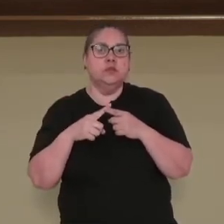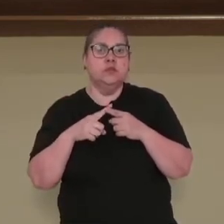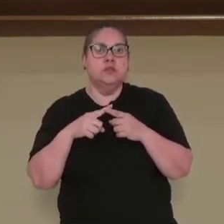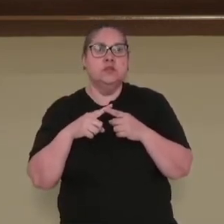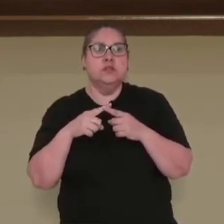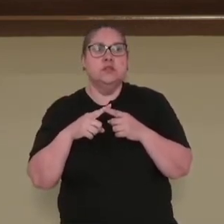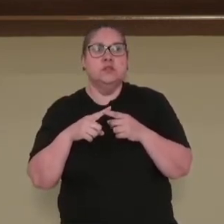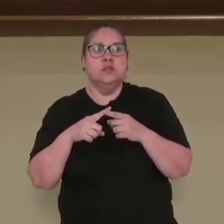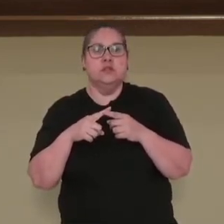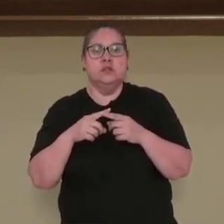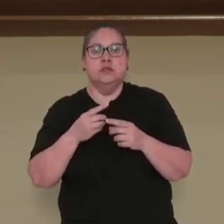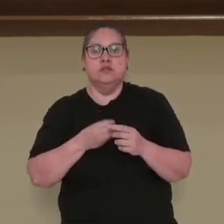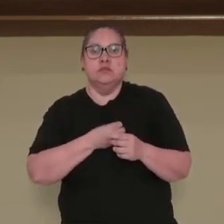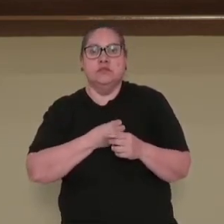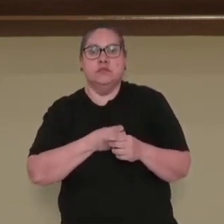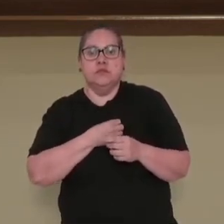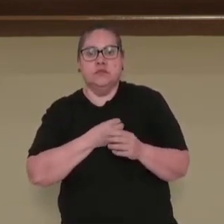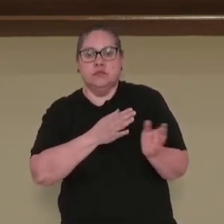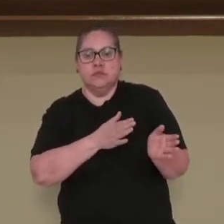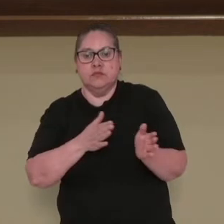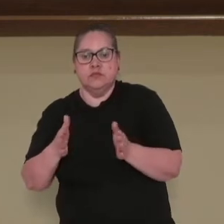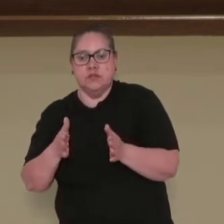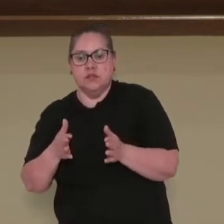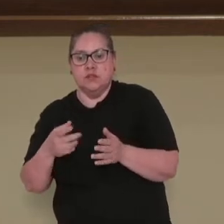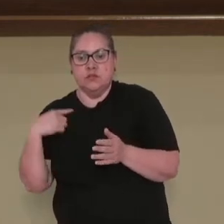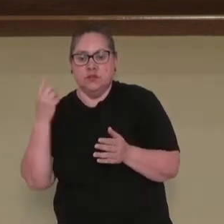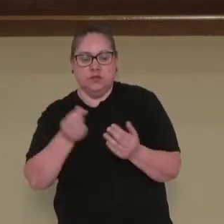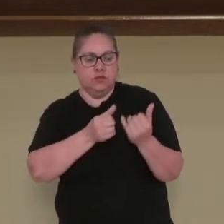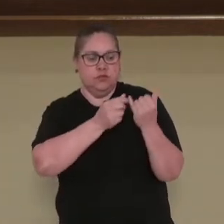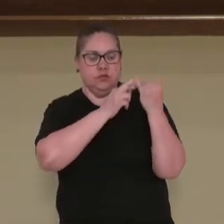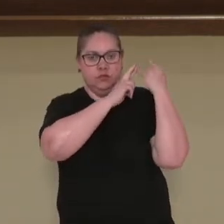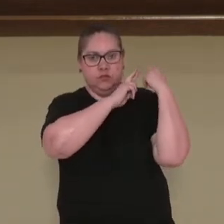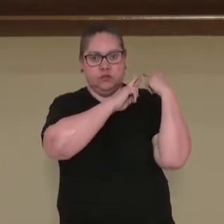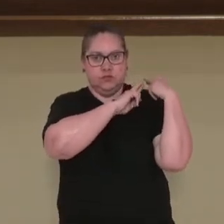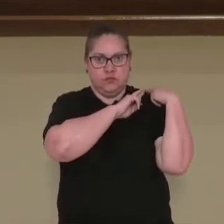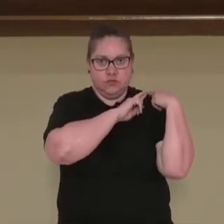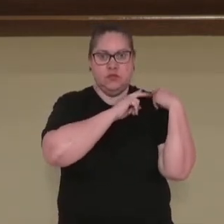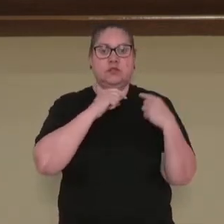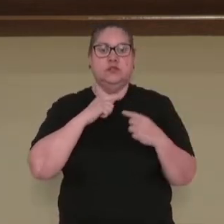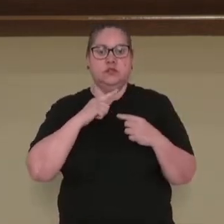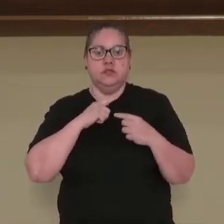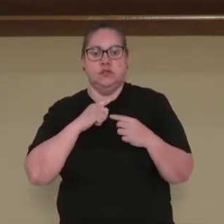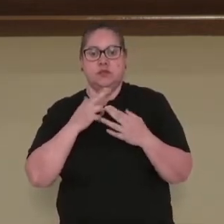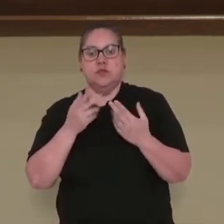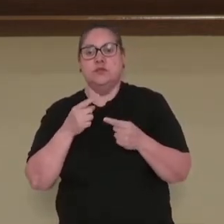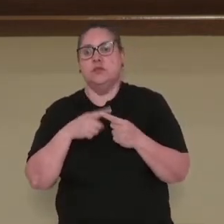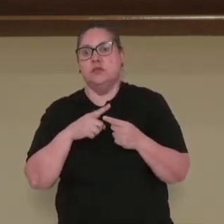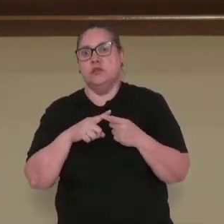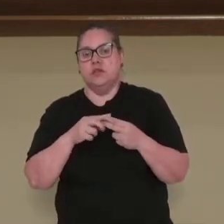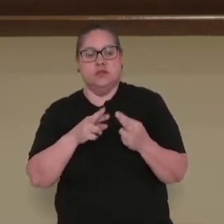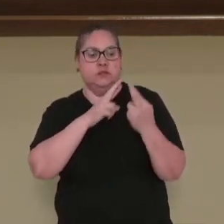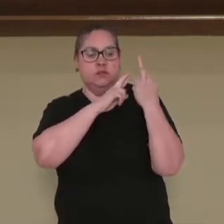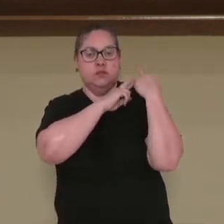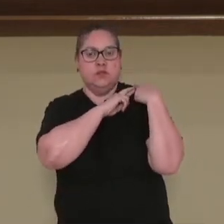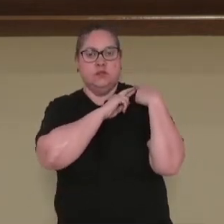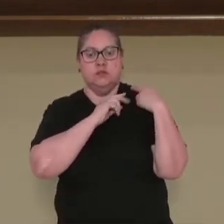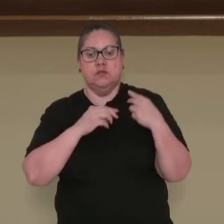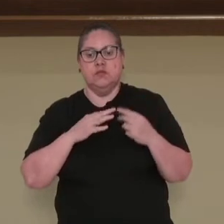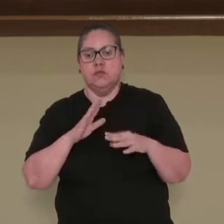disso, demonstra que somos capazes de realizar as atividades com eficiência e com sabedoria. Então,